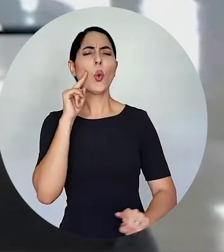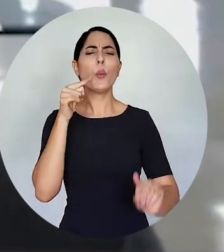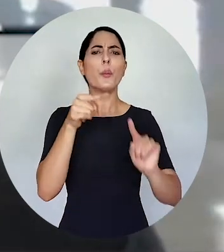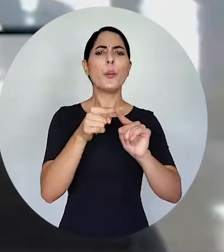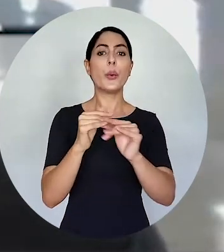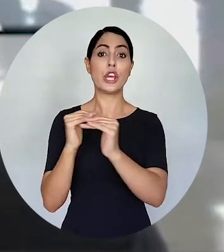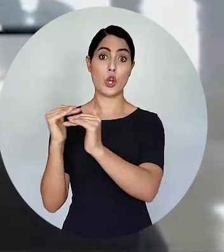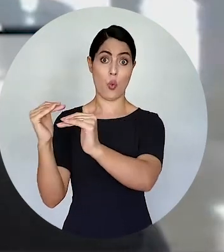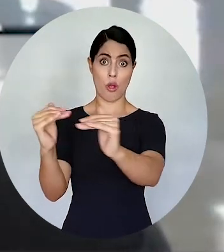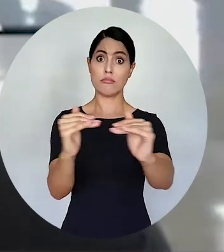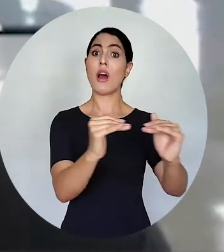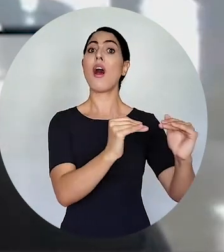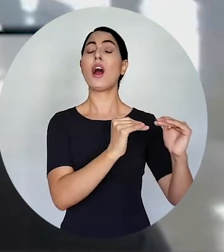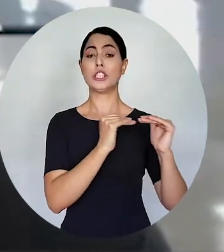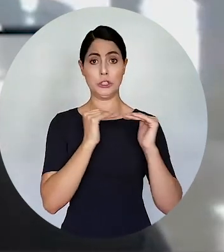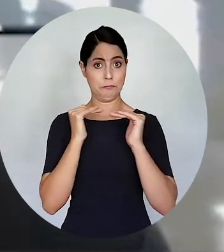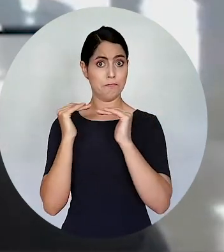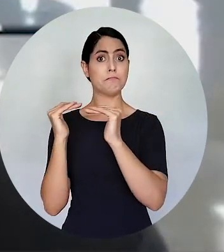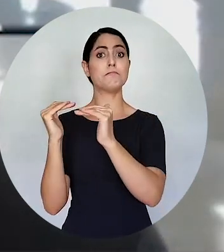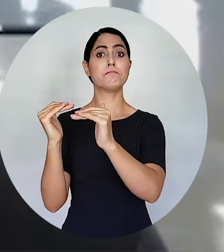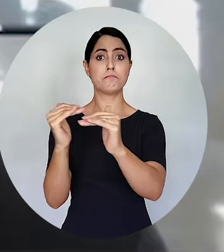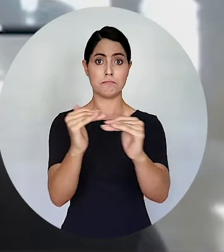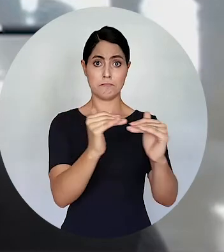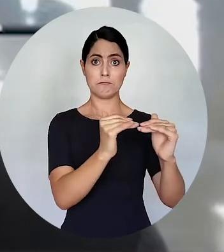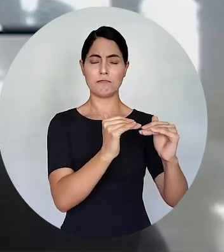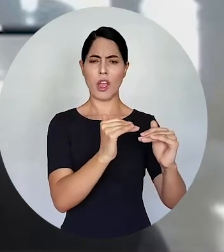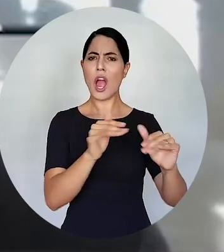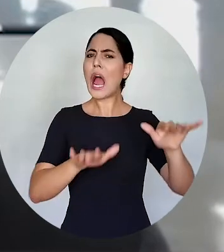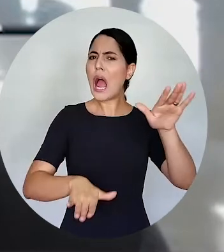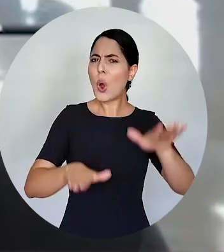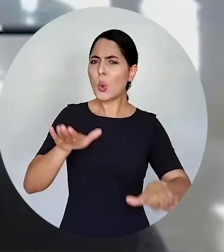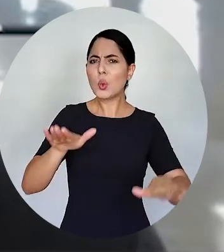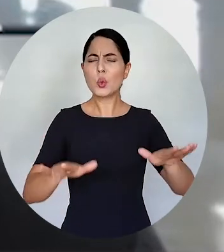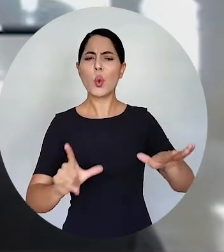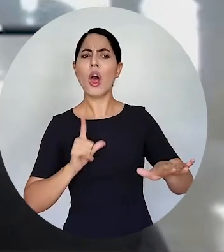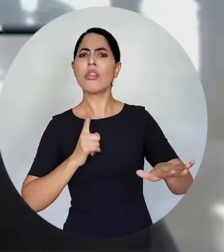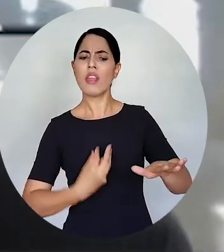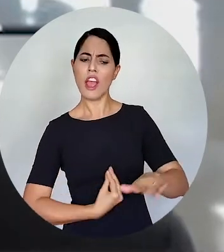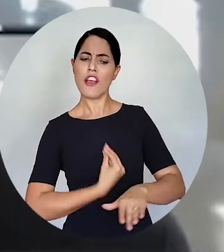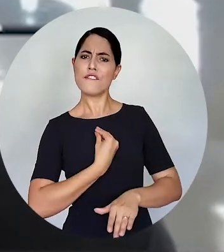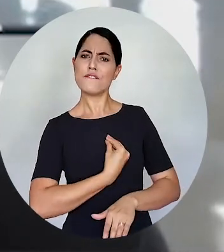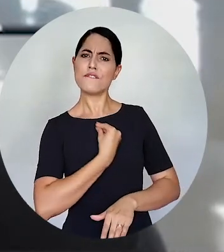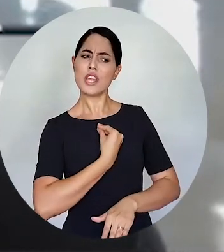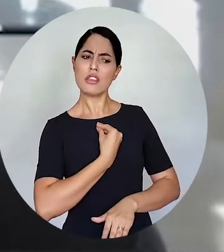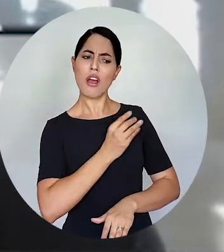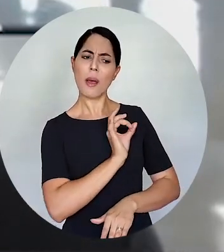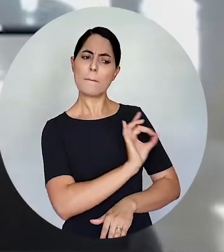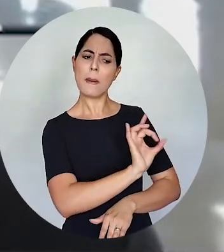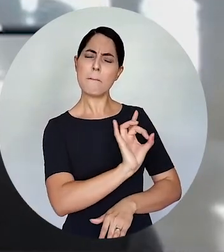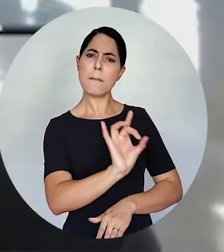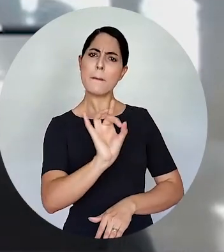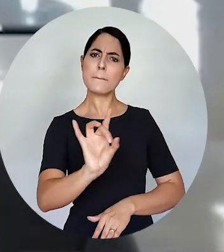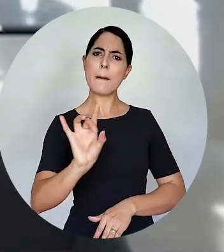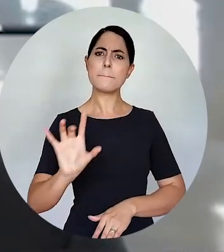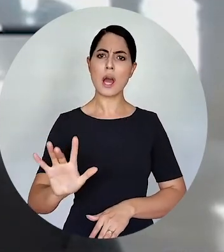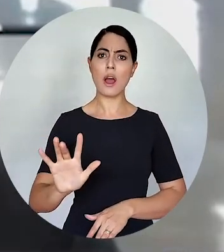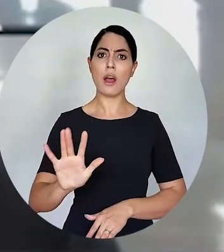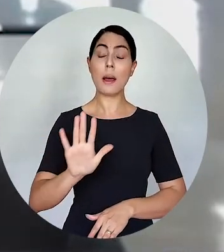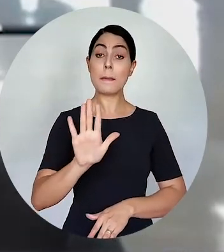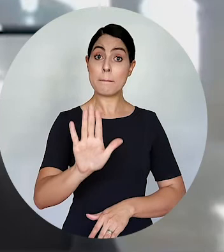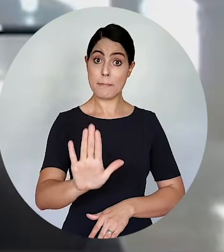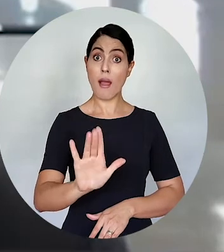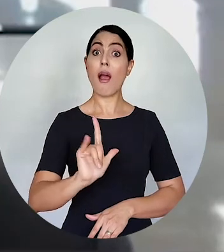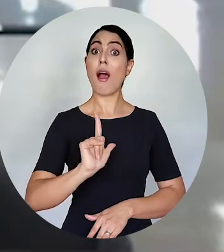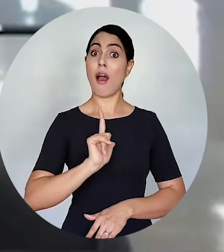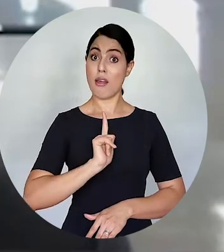Terra, a busca da igualdade, a que em grande parte determina a vida de